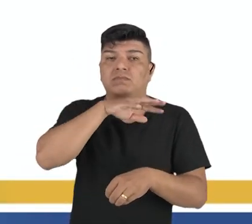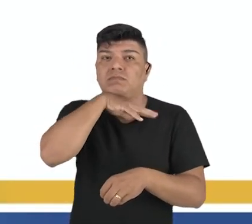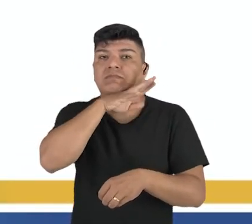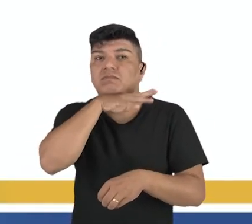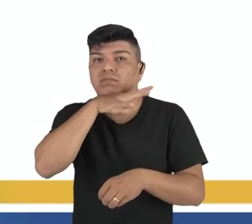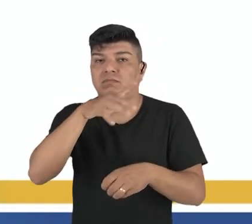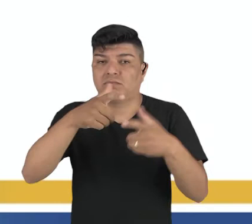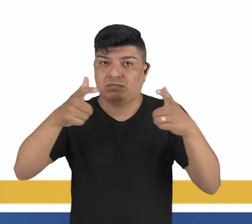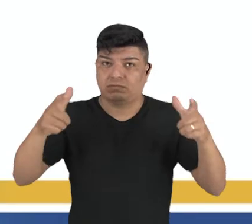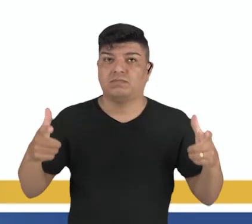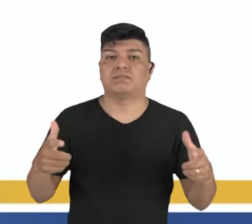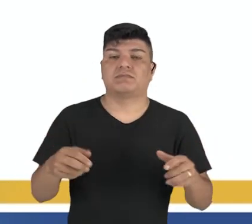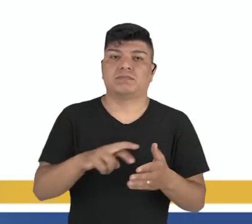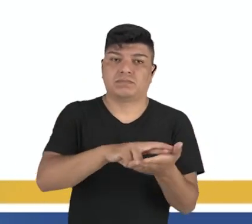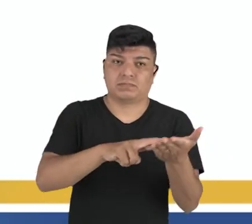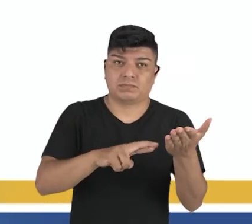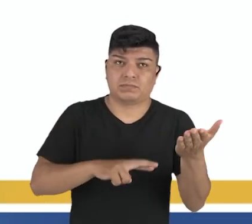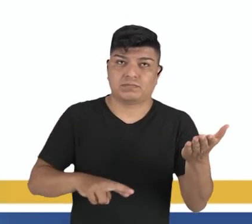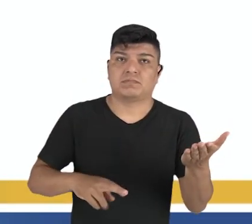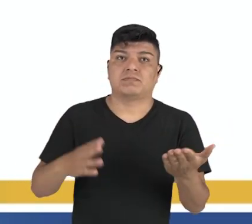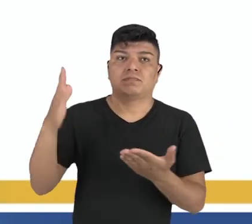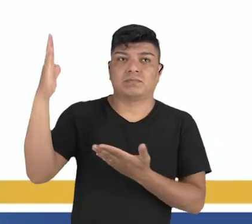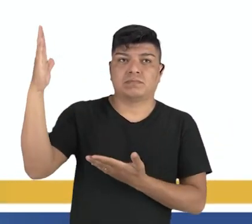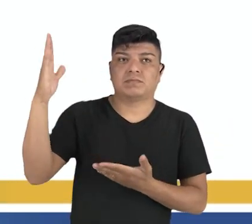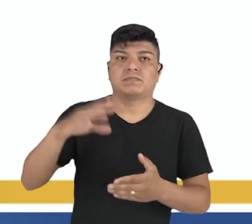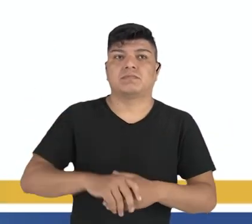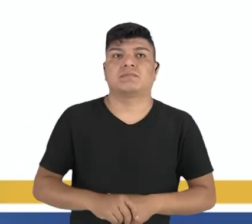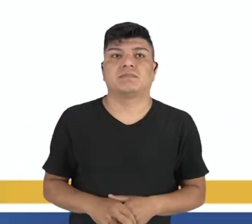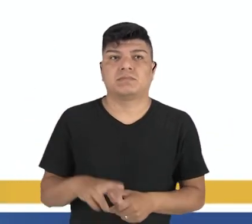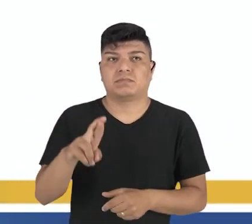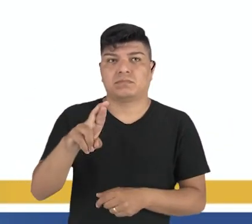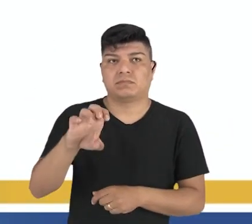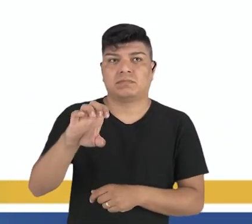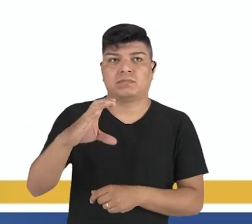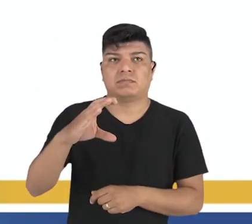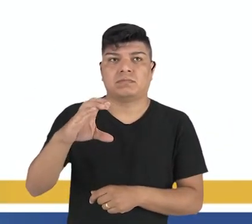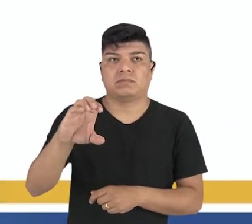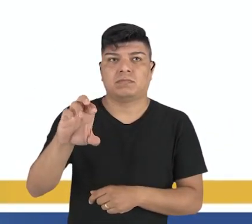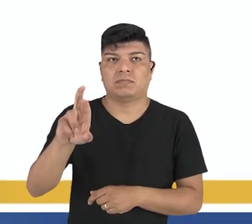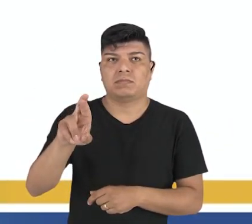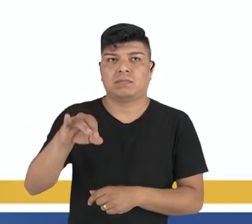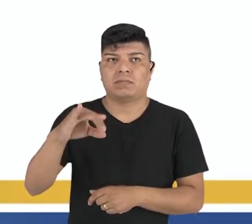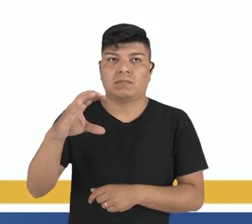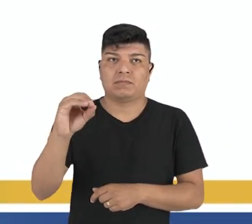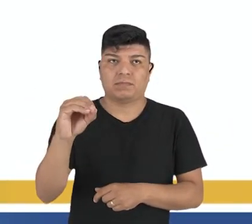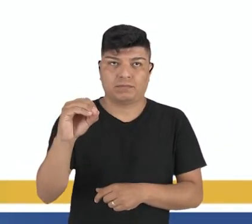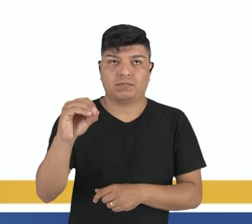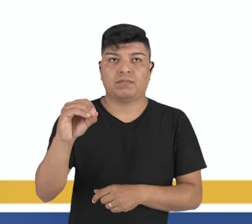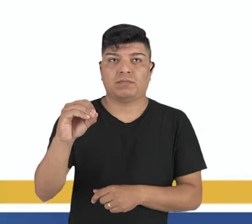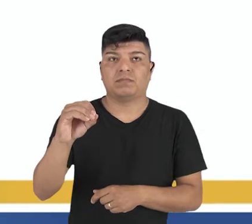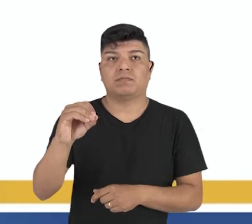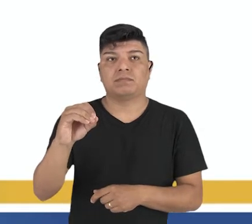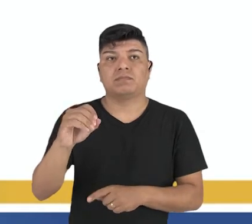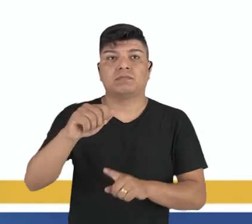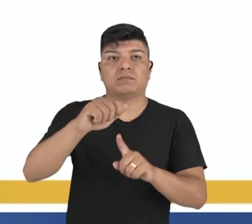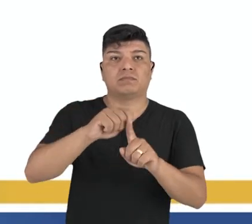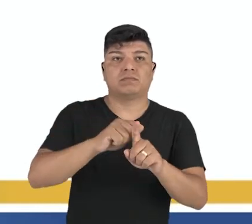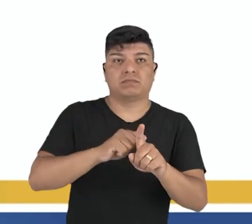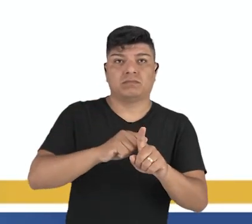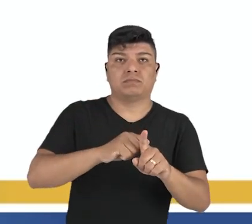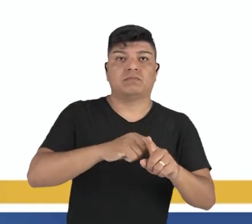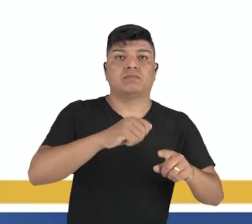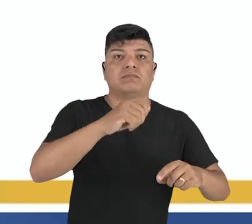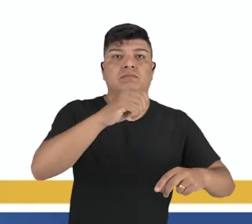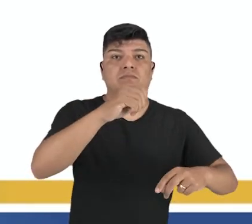maiores. Revista Recreio, julho de 2009. Percebam aí, ó, que ele traz